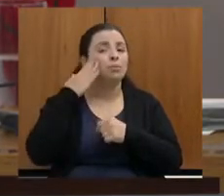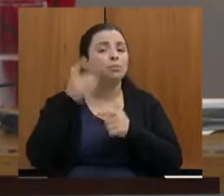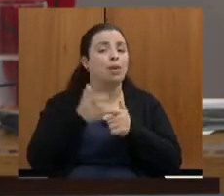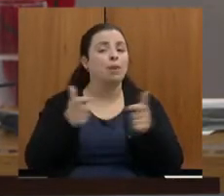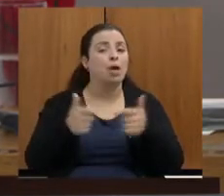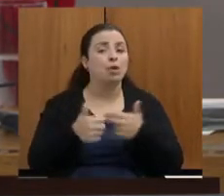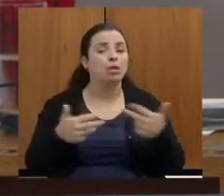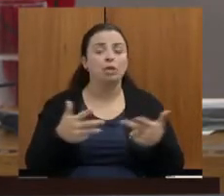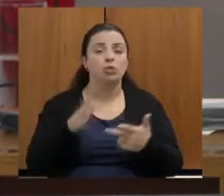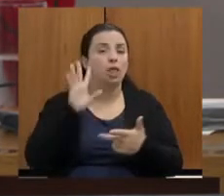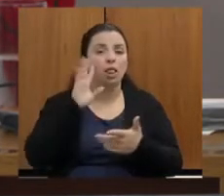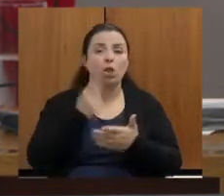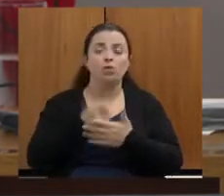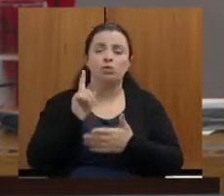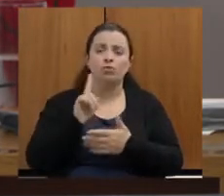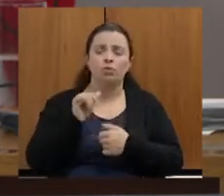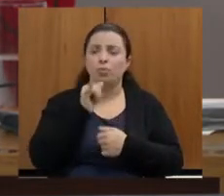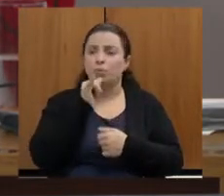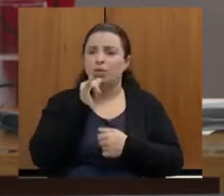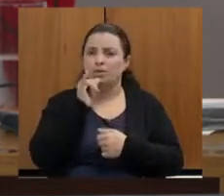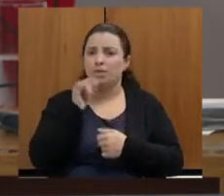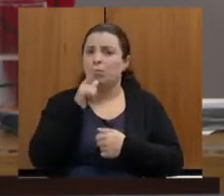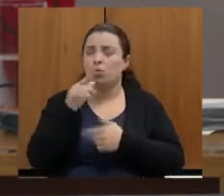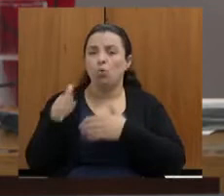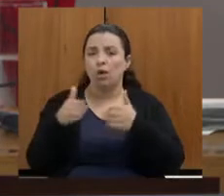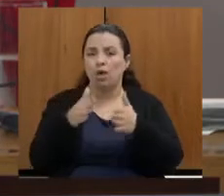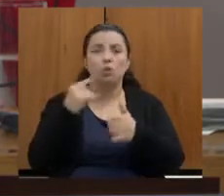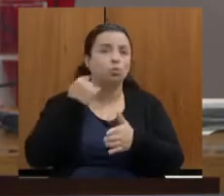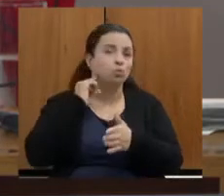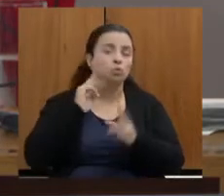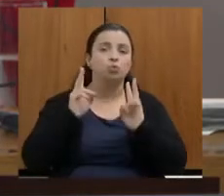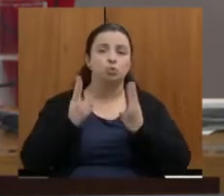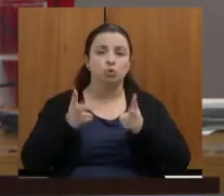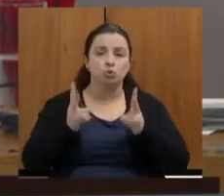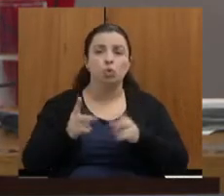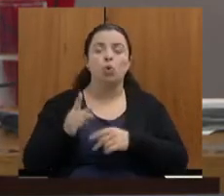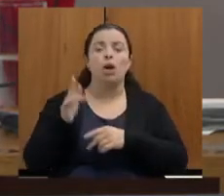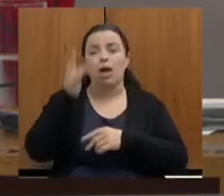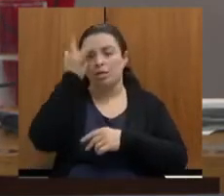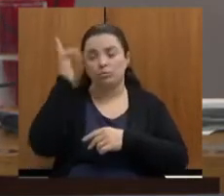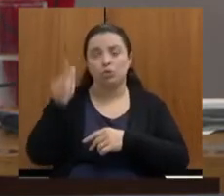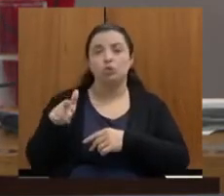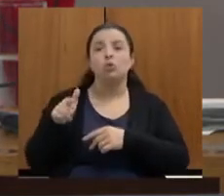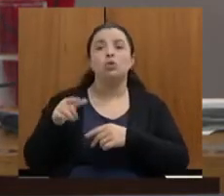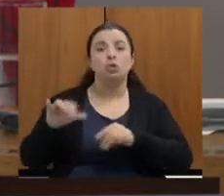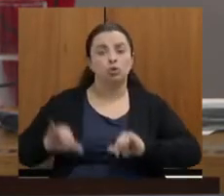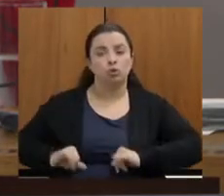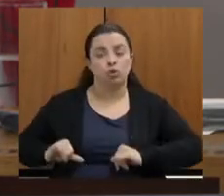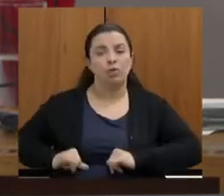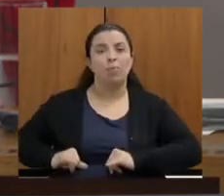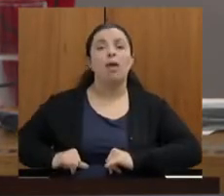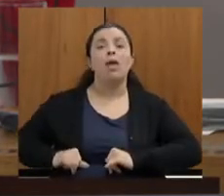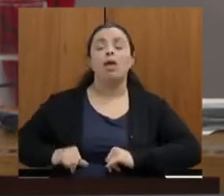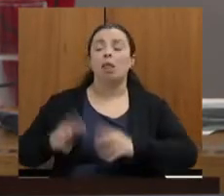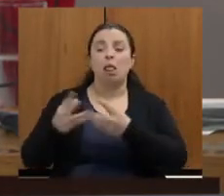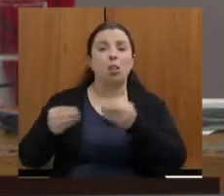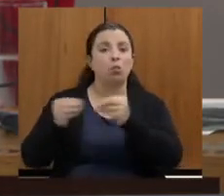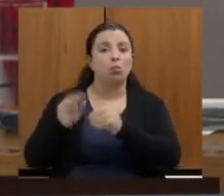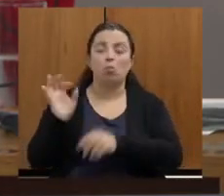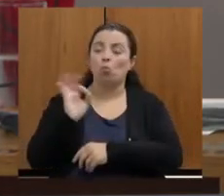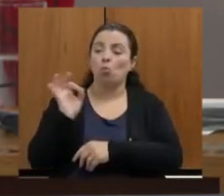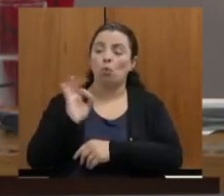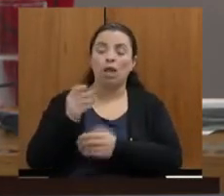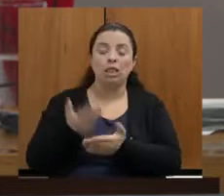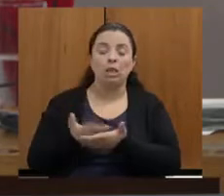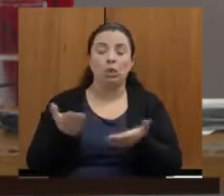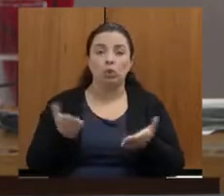a poluição do rio permanece as pessoas atingidas permanecem sem serem atendidas e muito daquilo que eram